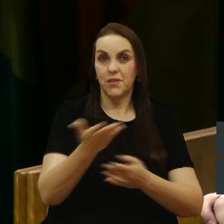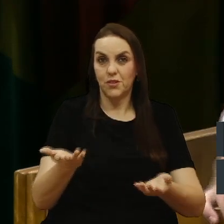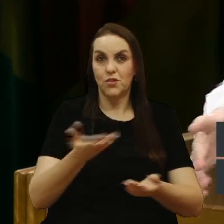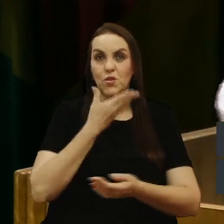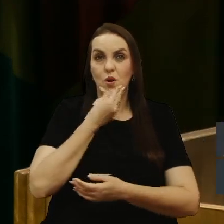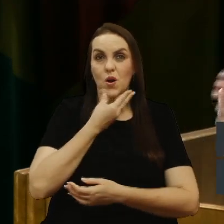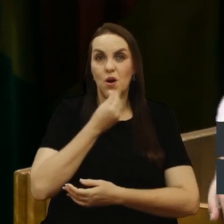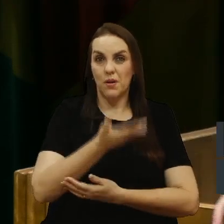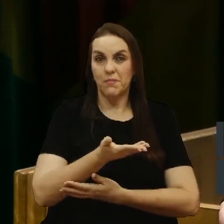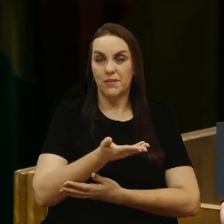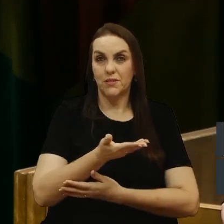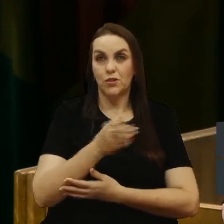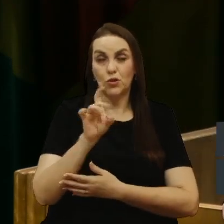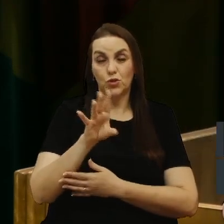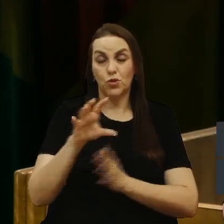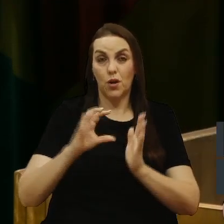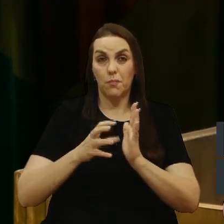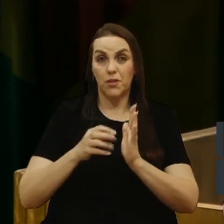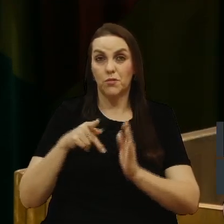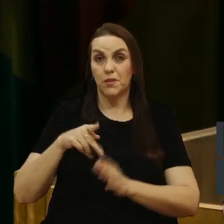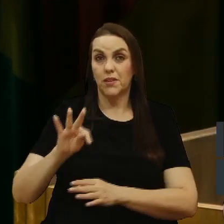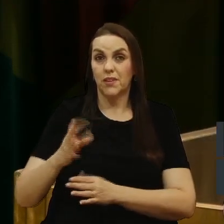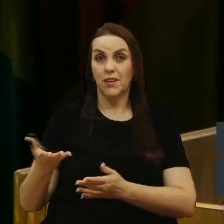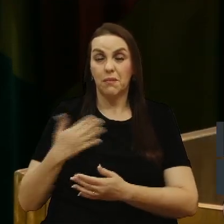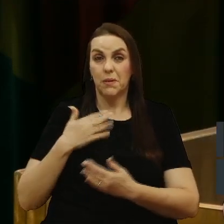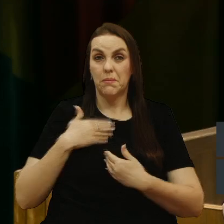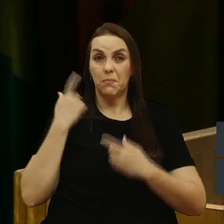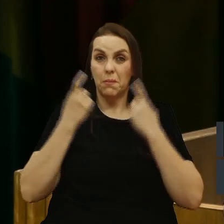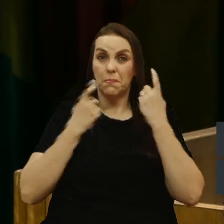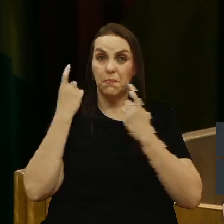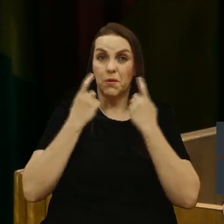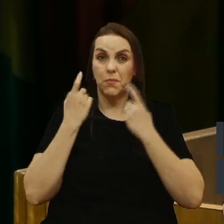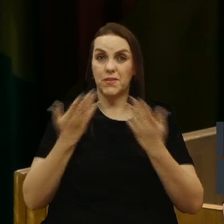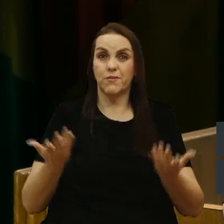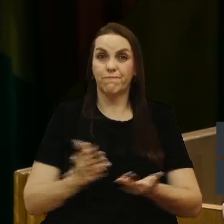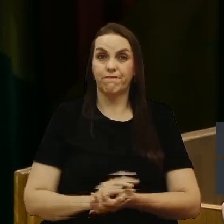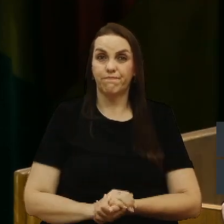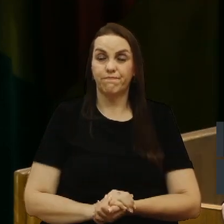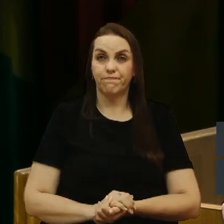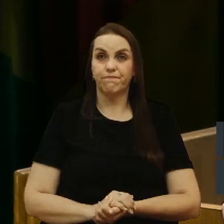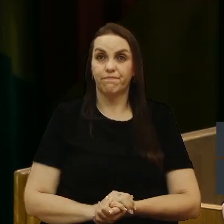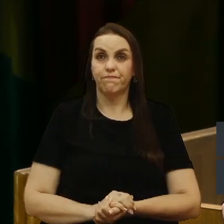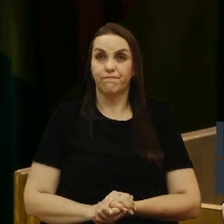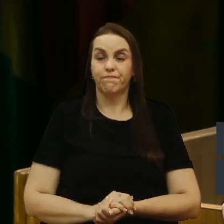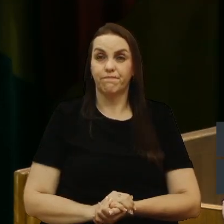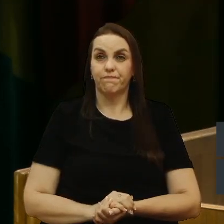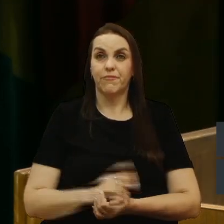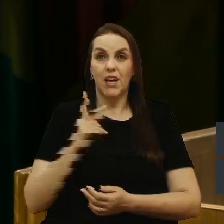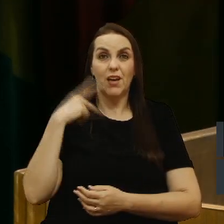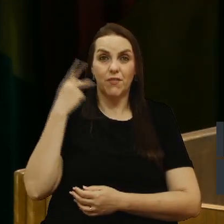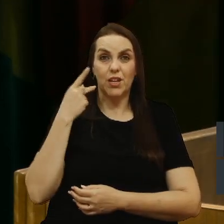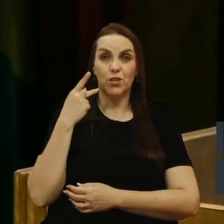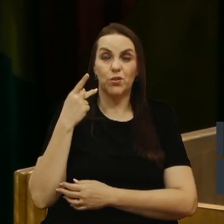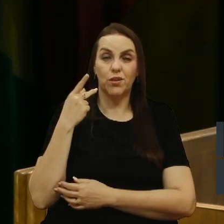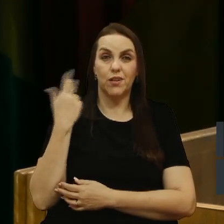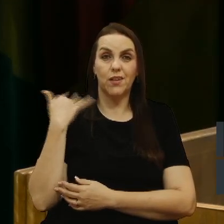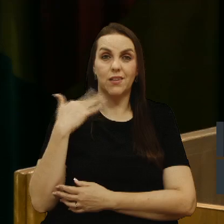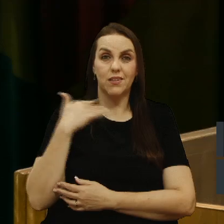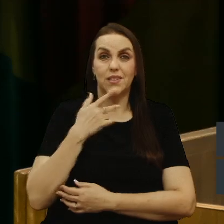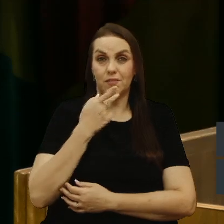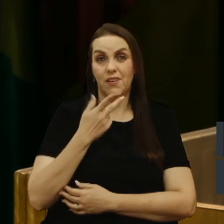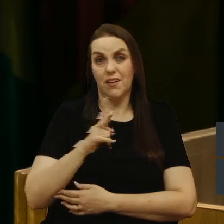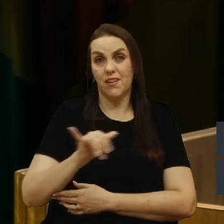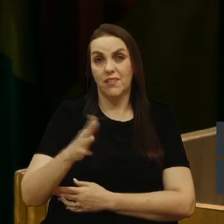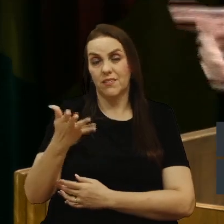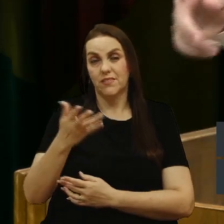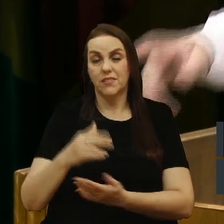e isso me acende uma preocupação, né? Sei que a vereadora Andressa vai falar, mas é muito fácil para nós, que nunca